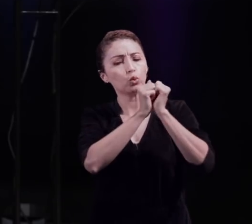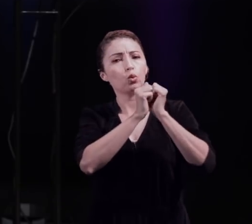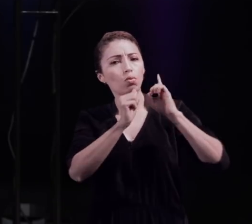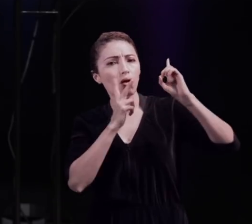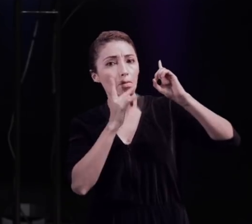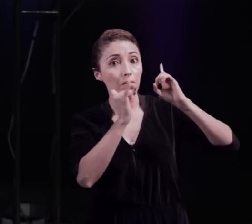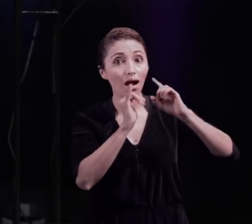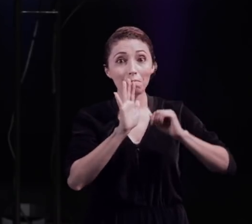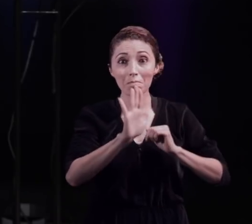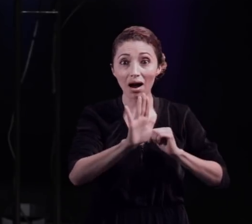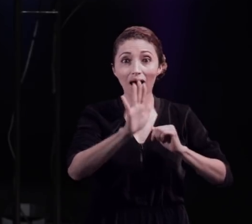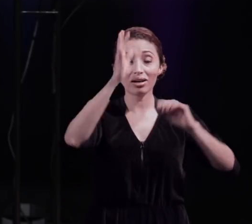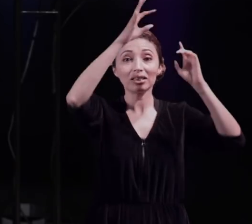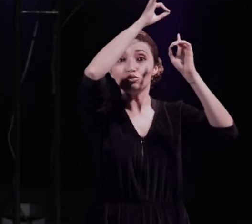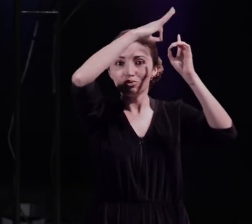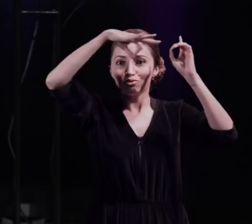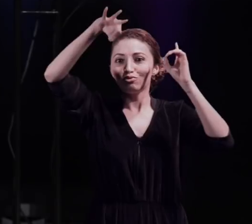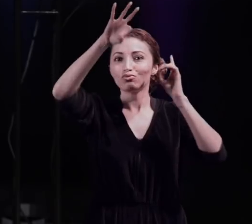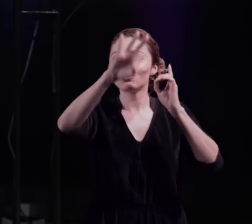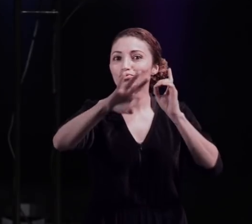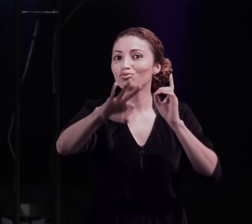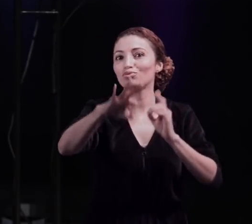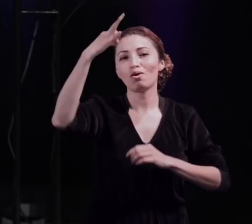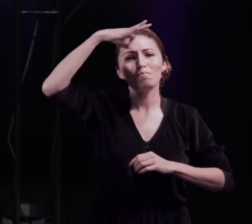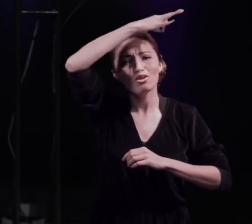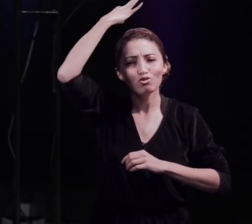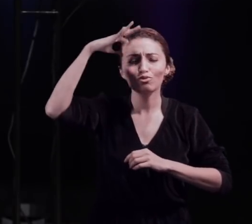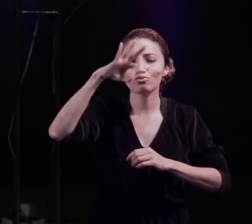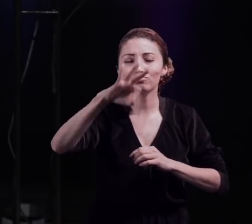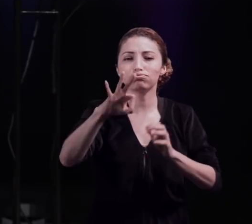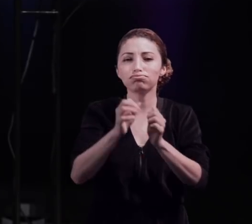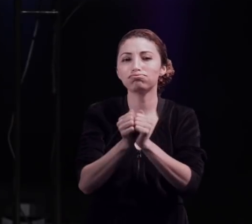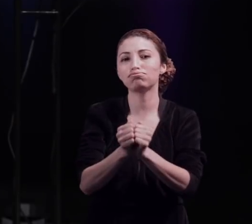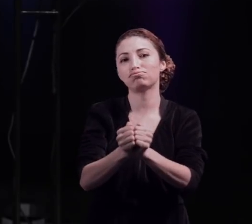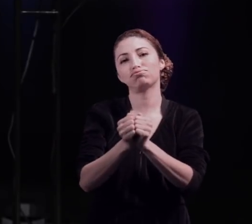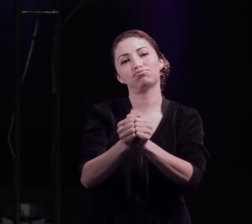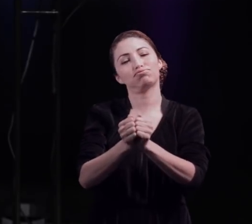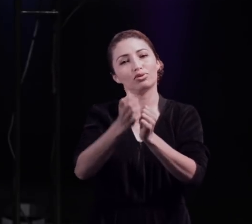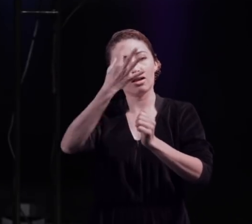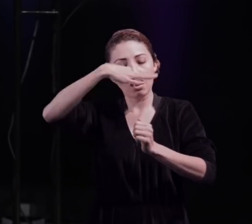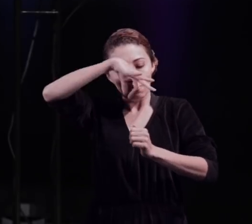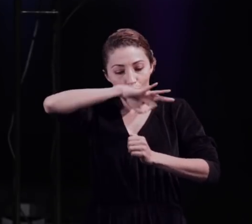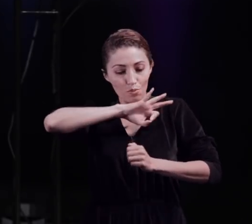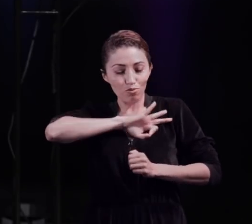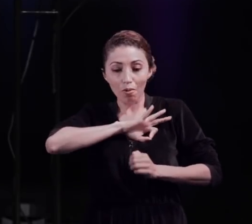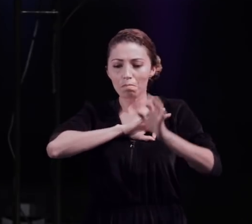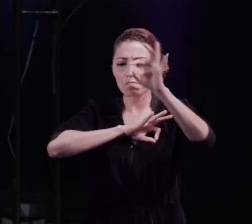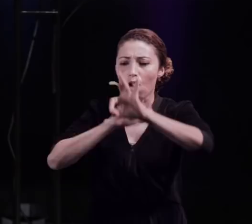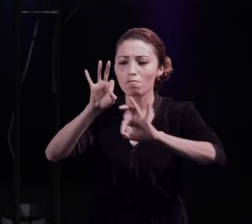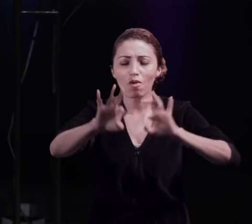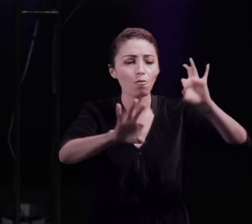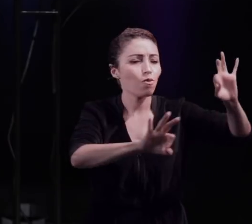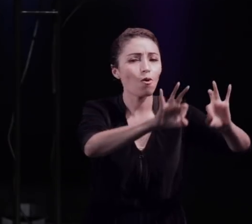do Pai, Ele deixaria o Espírito Santo que habitaria em